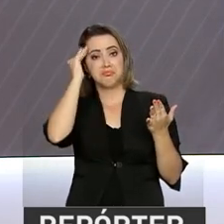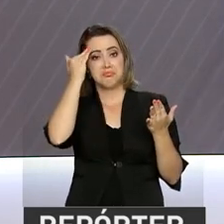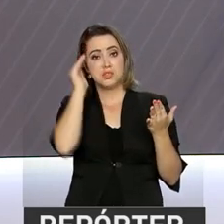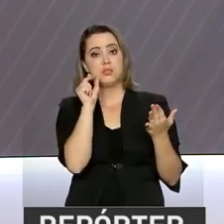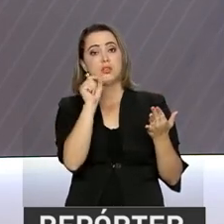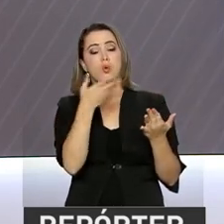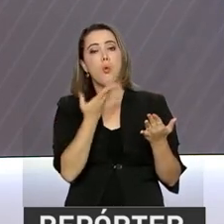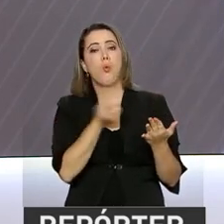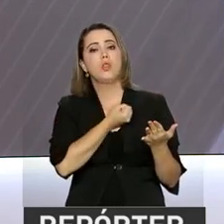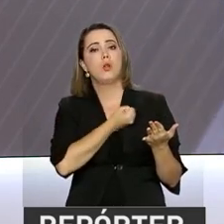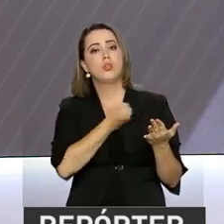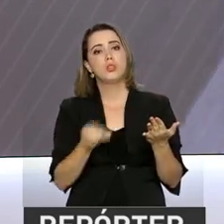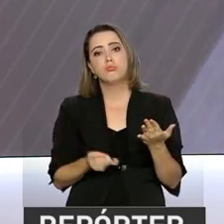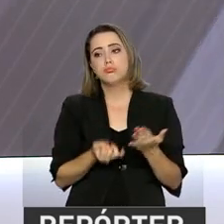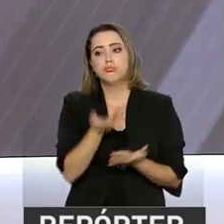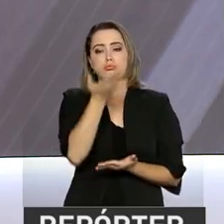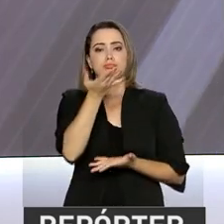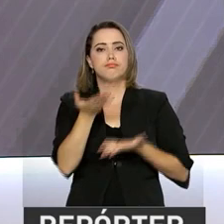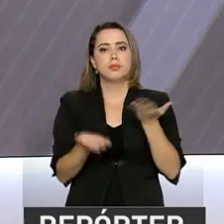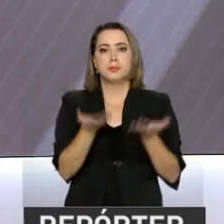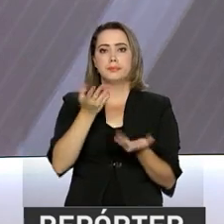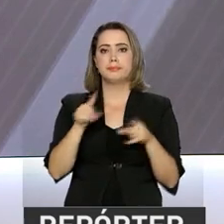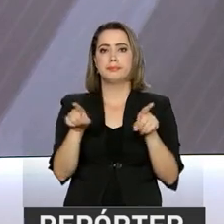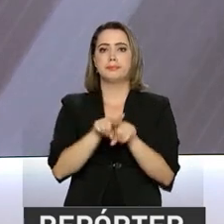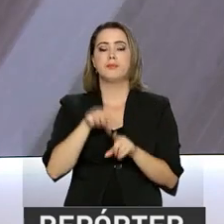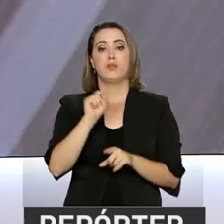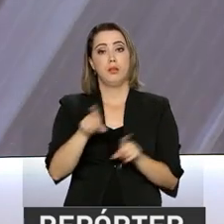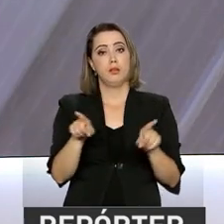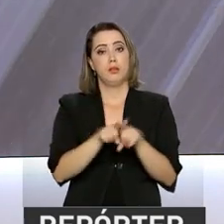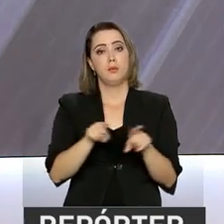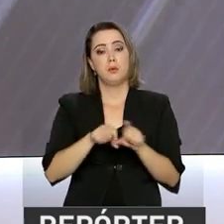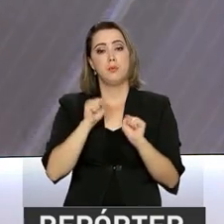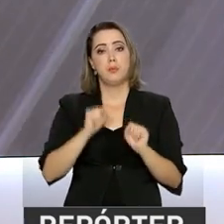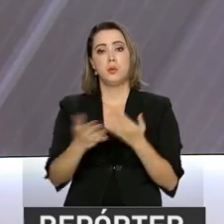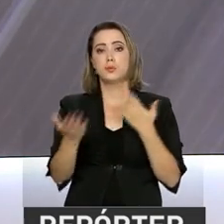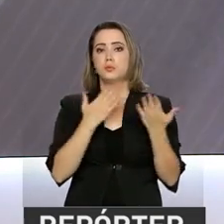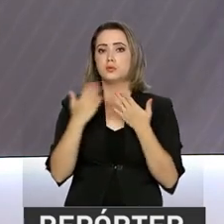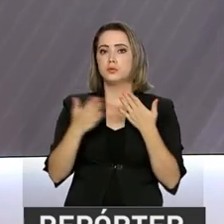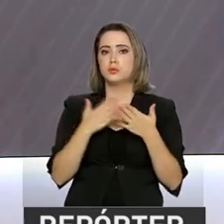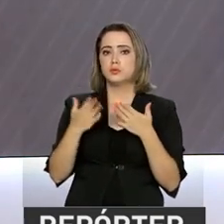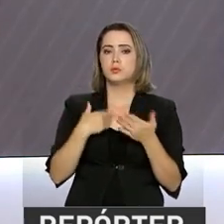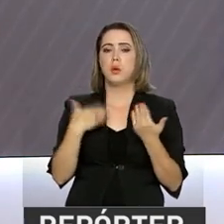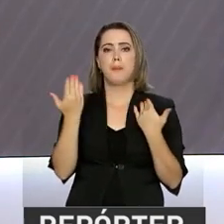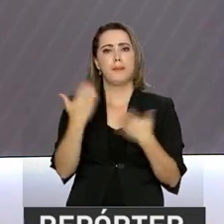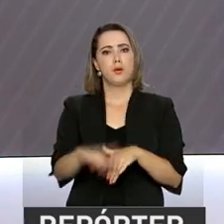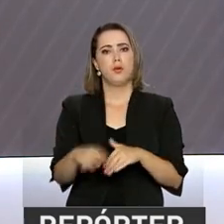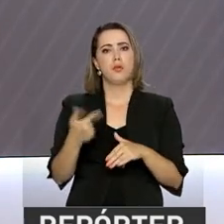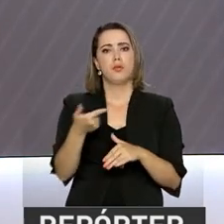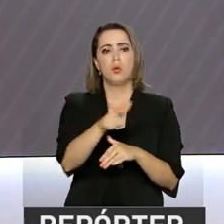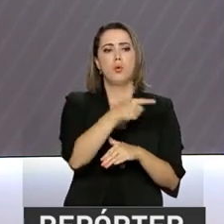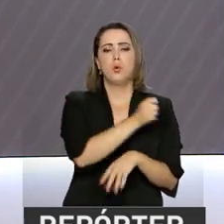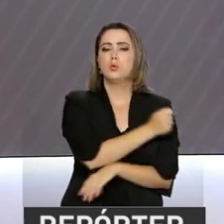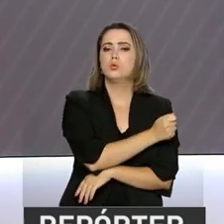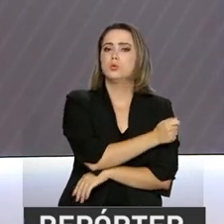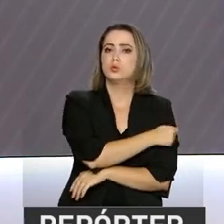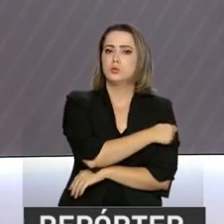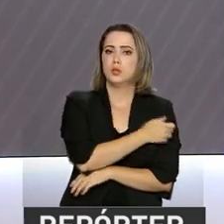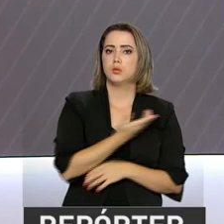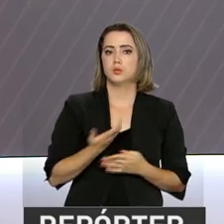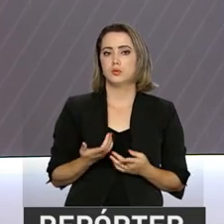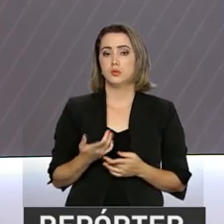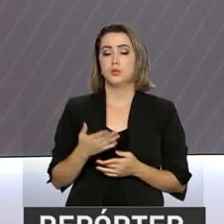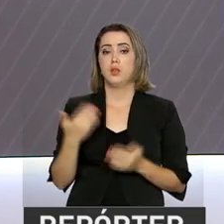saber quanto tiraram em cada uma das áreas avaliadas Além disso podem também comparar o desempenho com o dos outros estudantes